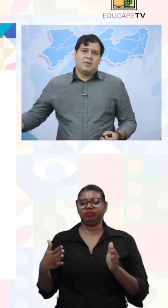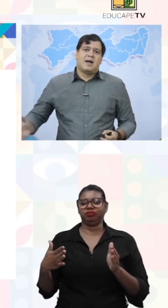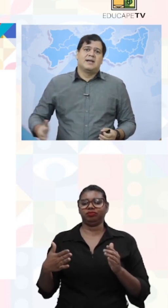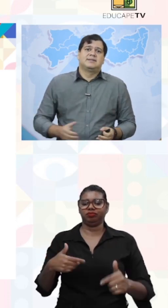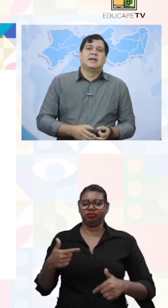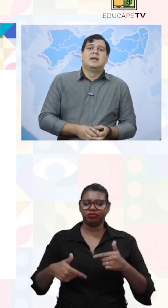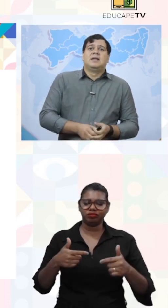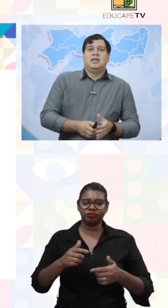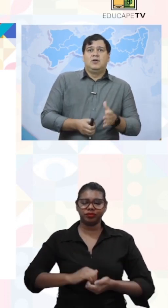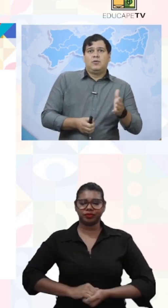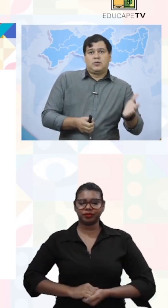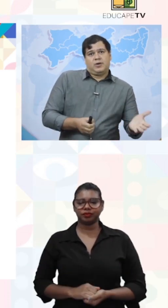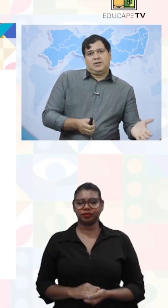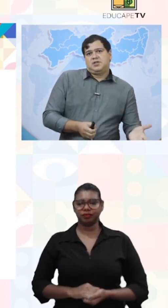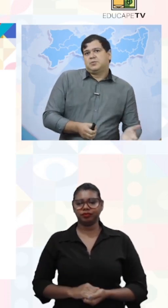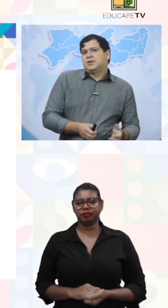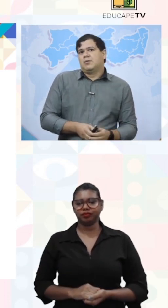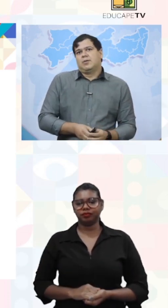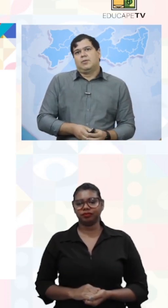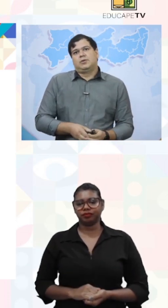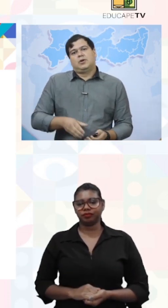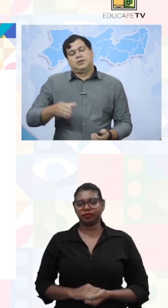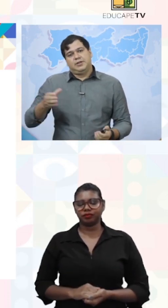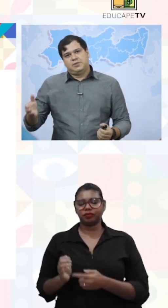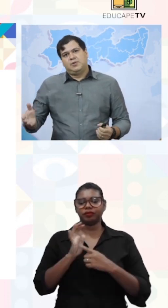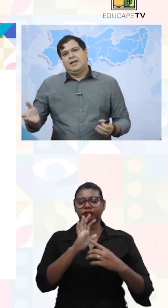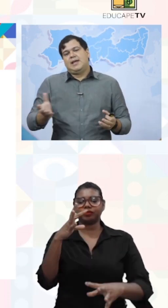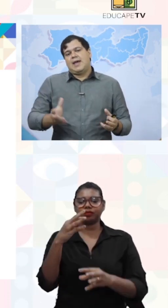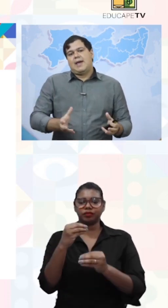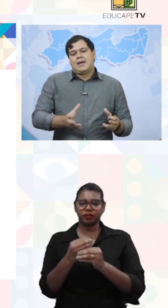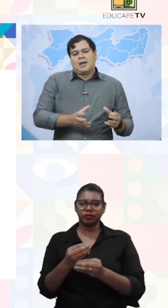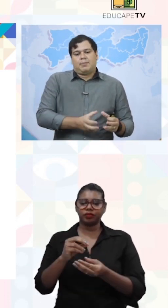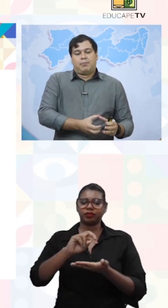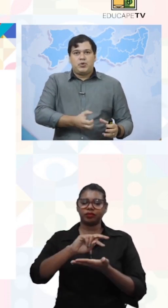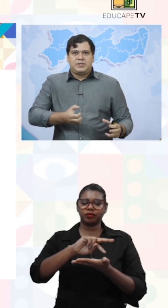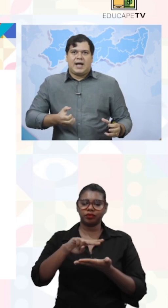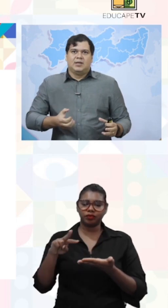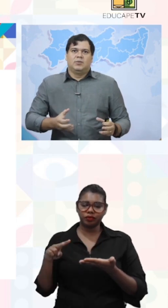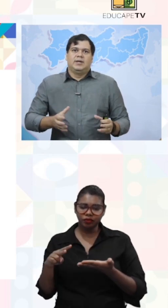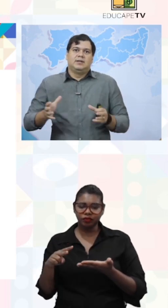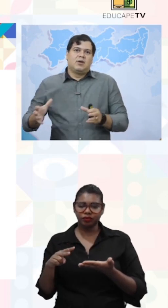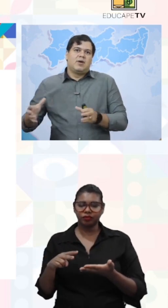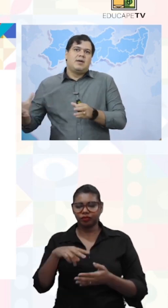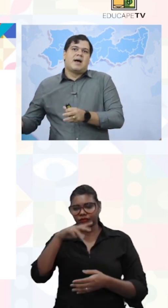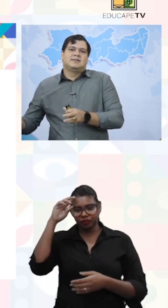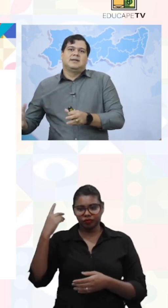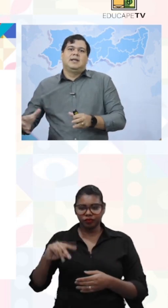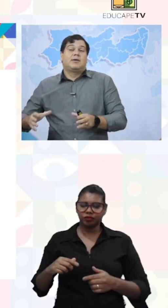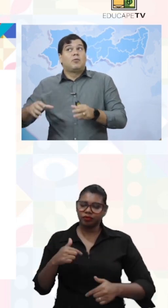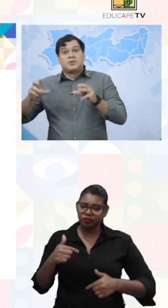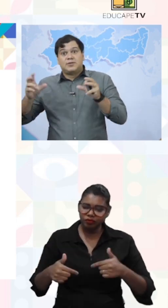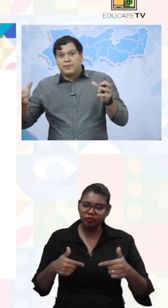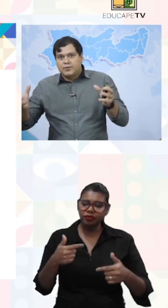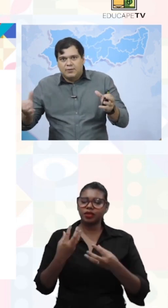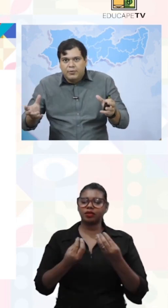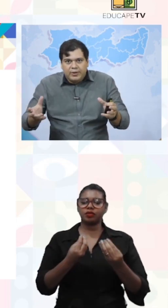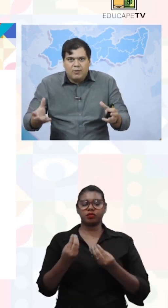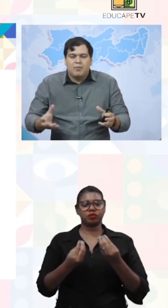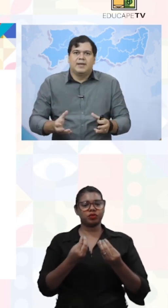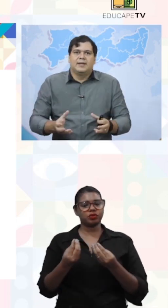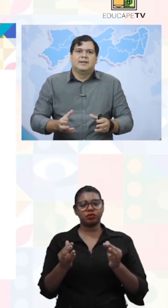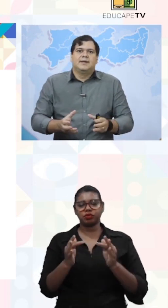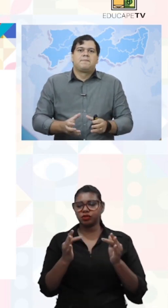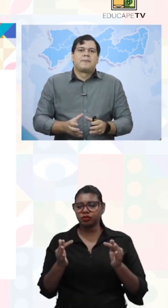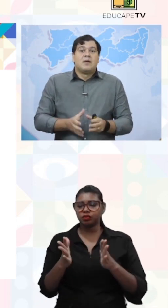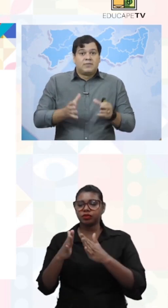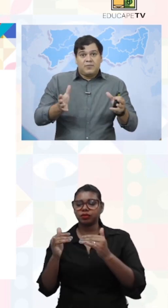produtivo é em massa. E o Toyotismo, não. O Toyotismo, ele é puxado, ele não é em massa, ele é como se fosse por